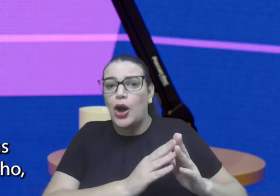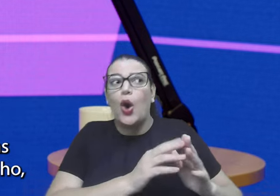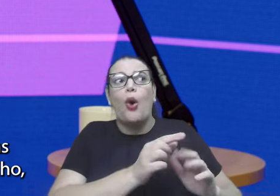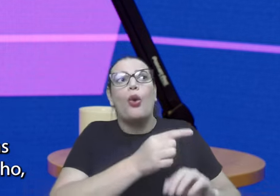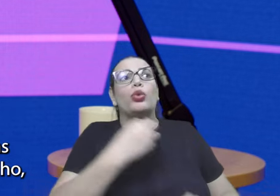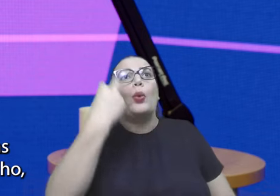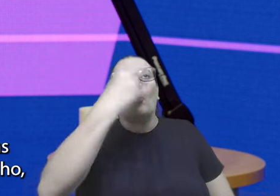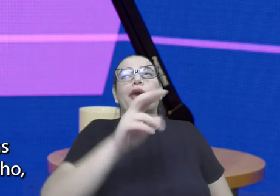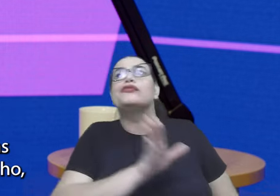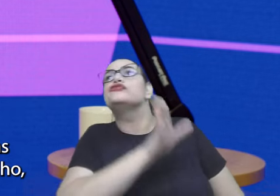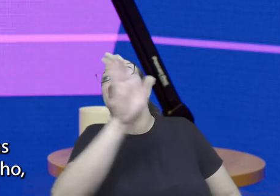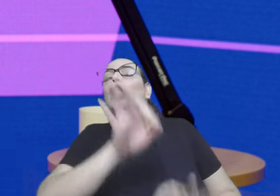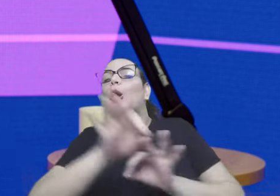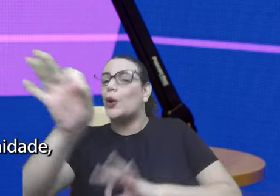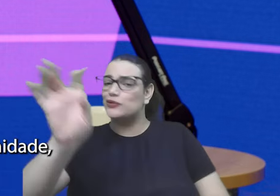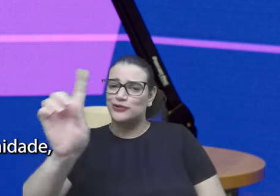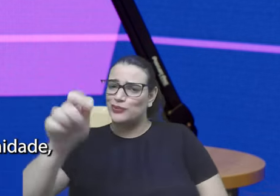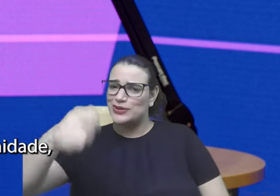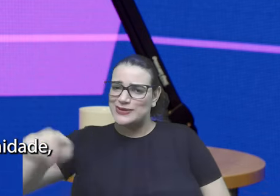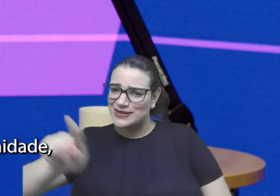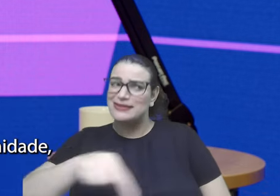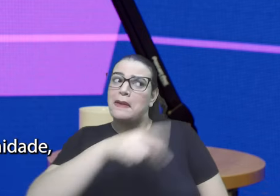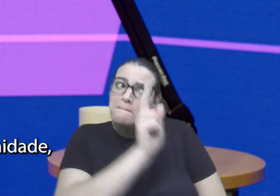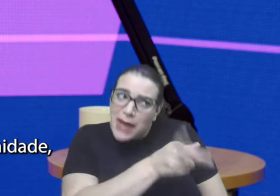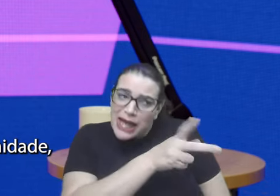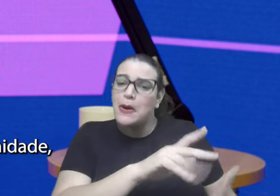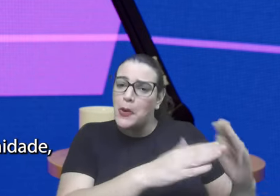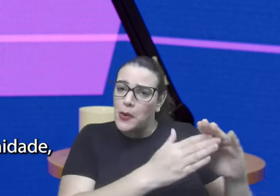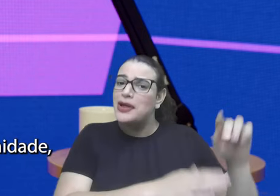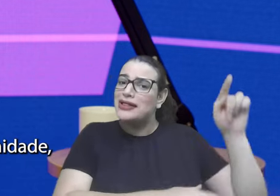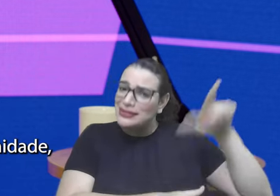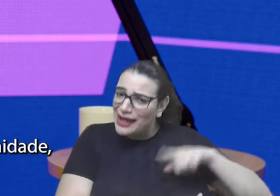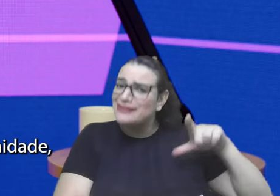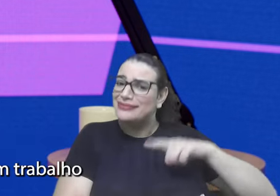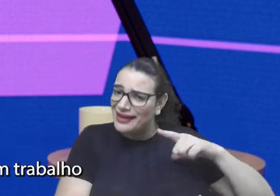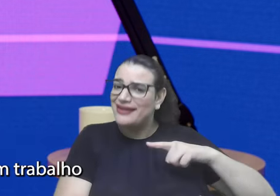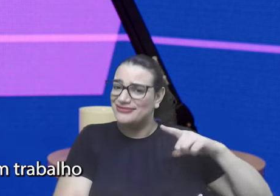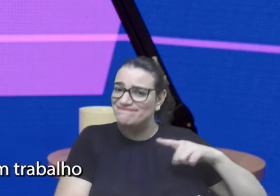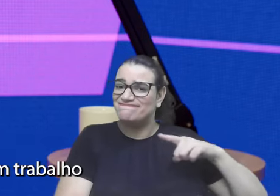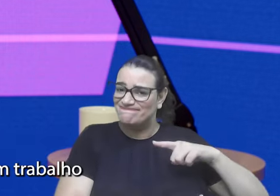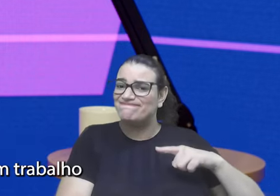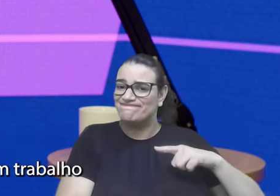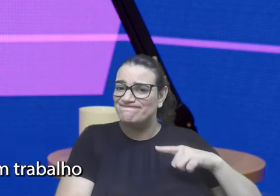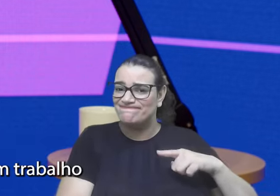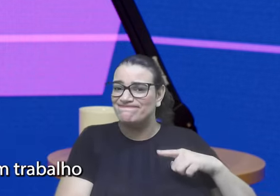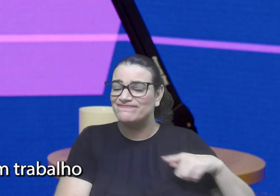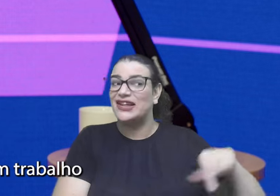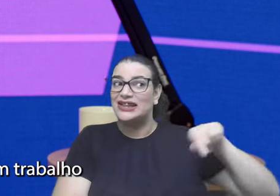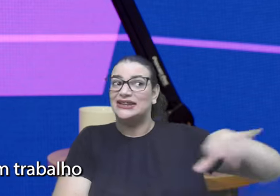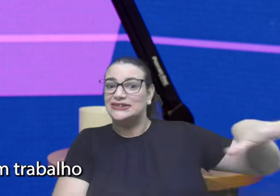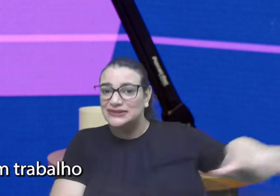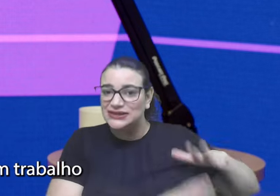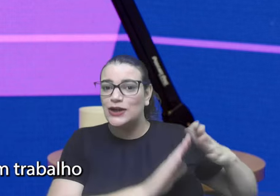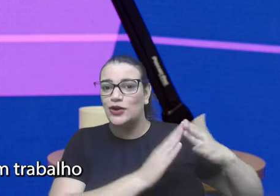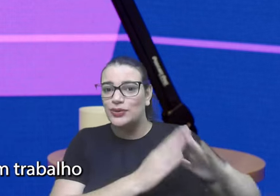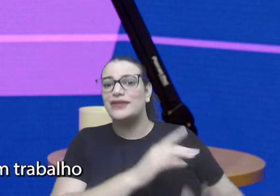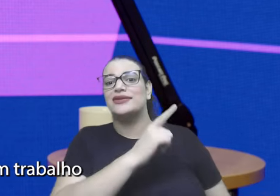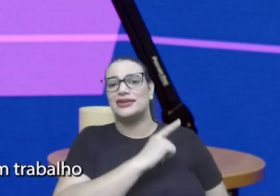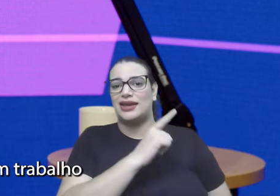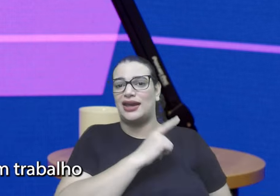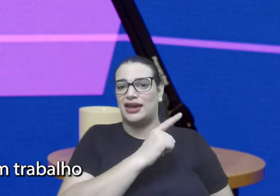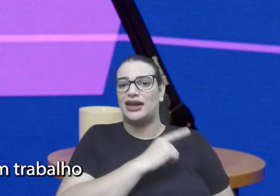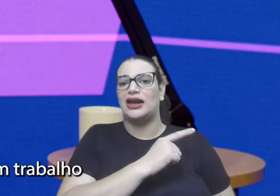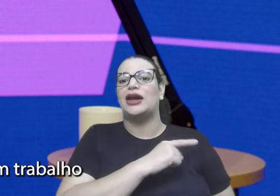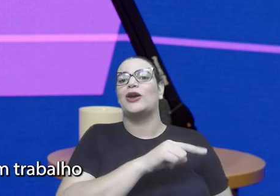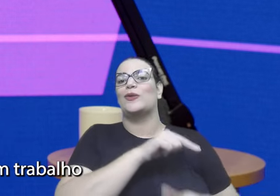horas para chegar em outro trabalho Talvez lá dentro daquela comunidade talvez não muito provavelmente dentro dessa comunidade